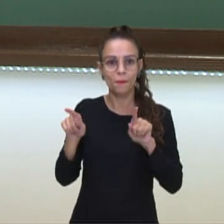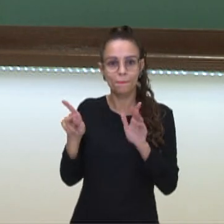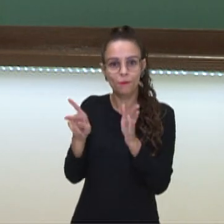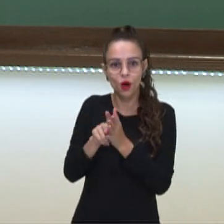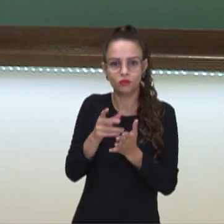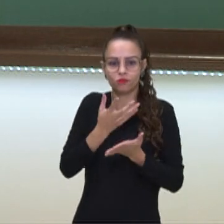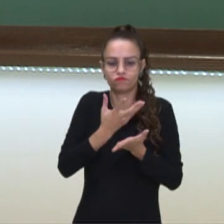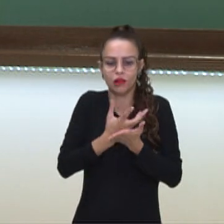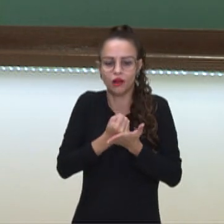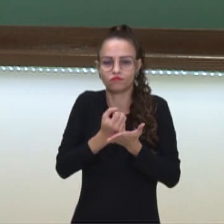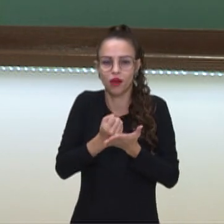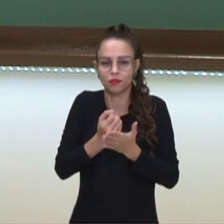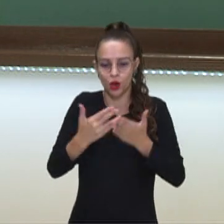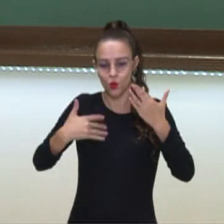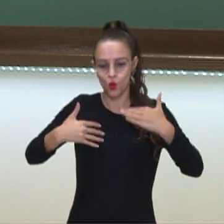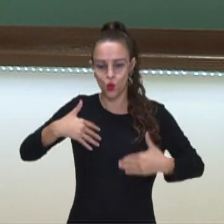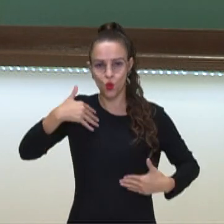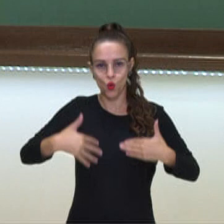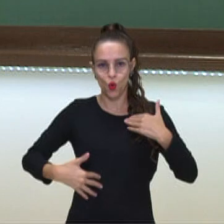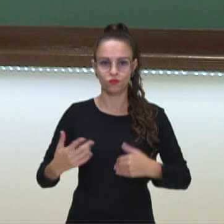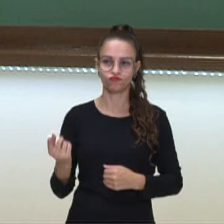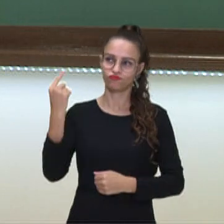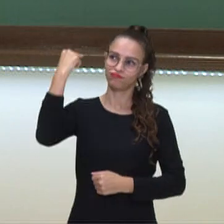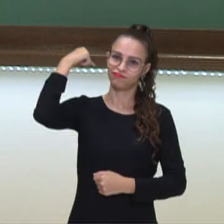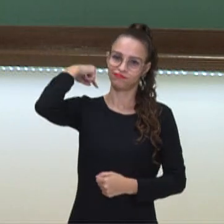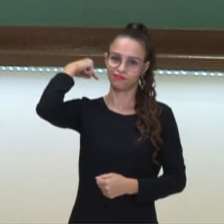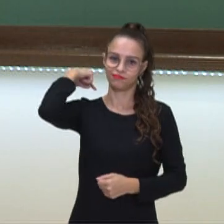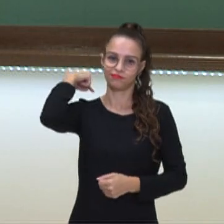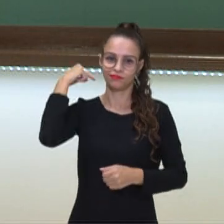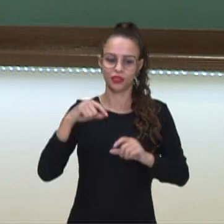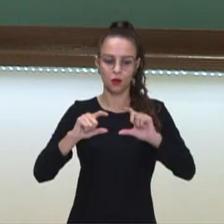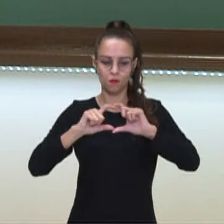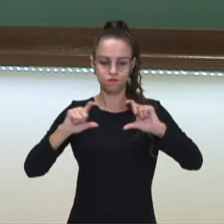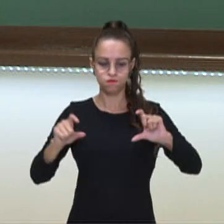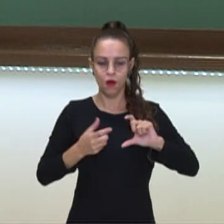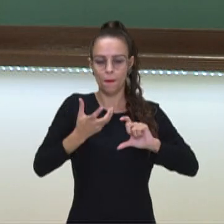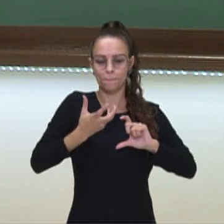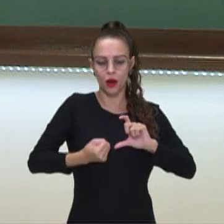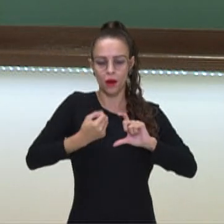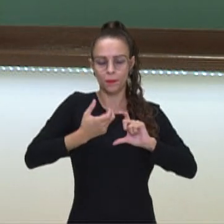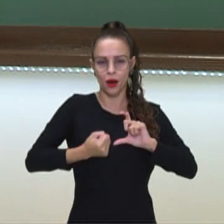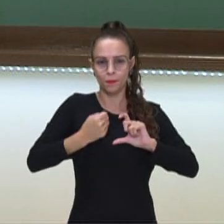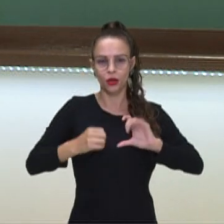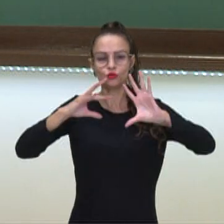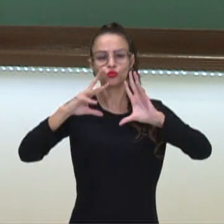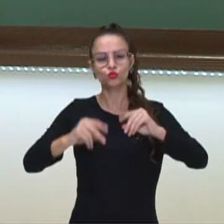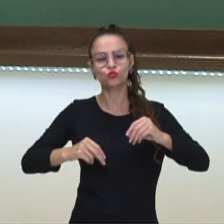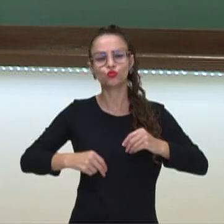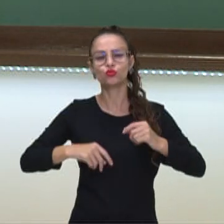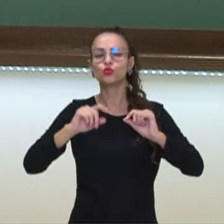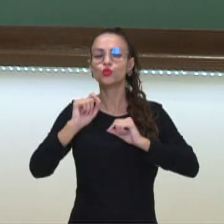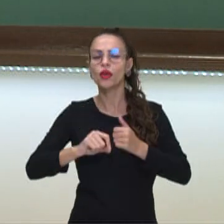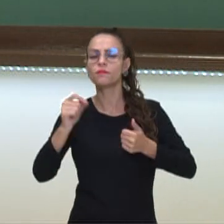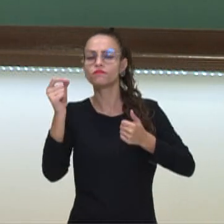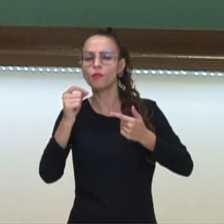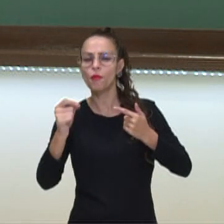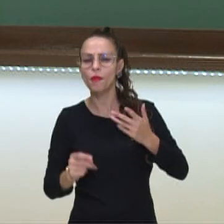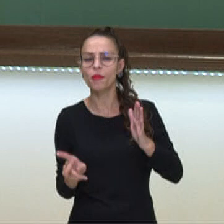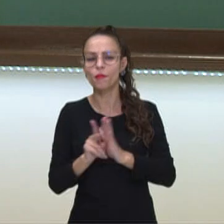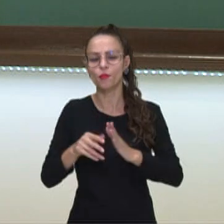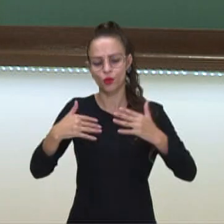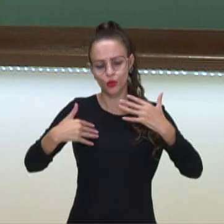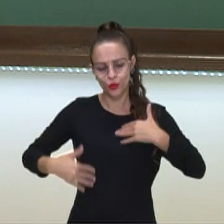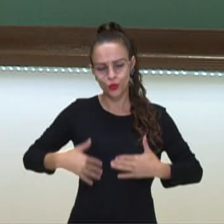registrados por aquele equipamento que os atletas carregam nas costas. E isso serve até para depois poder